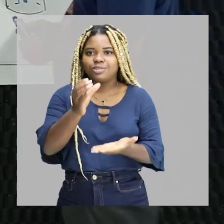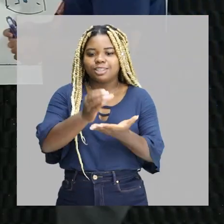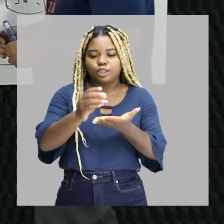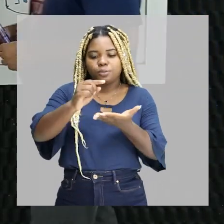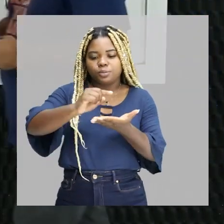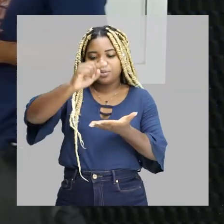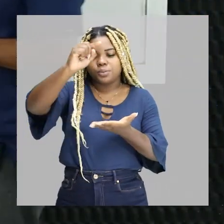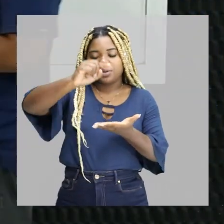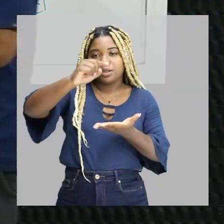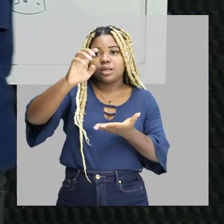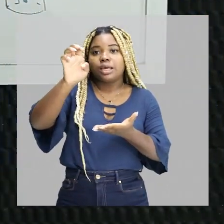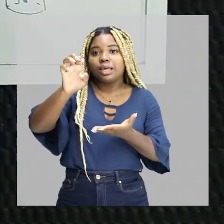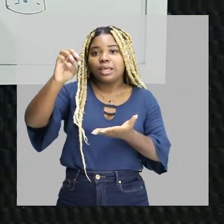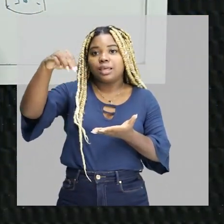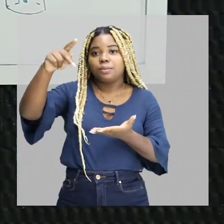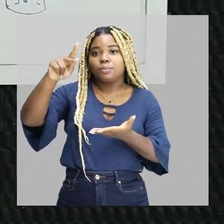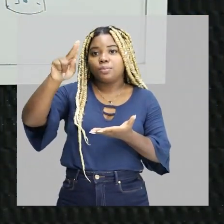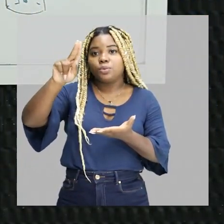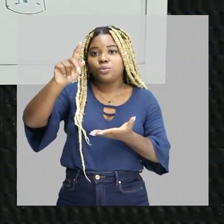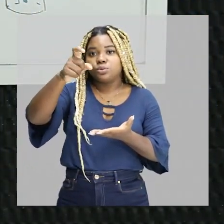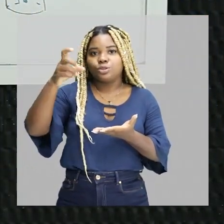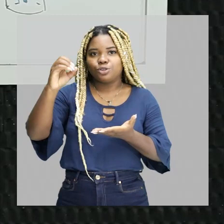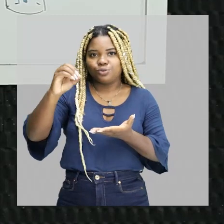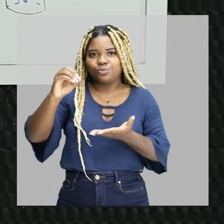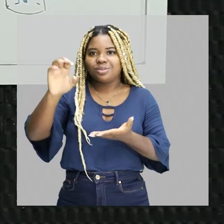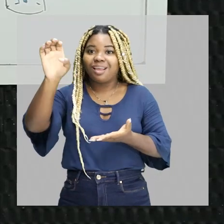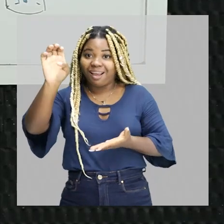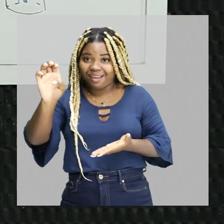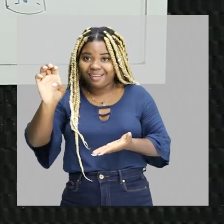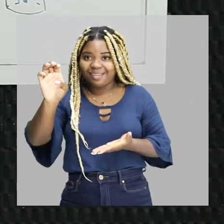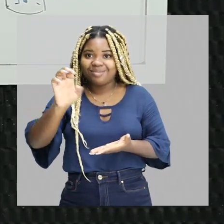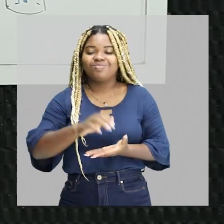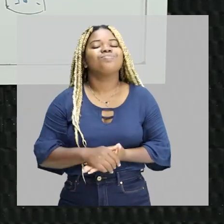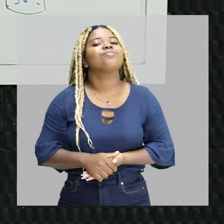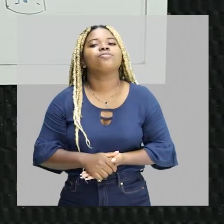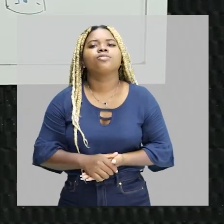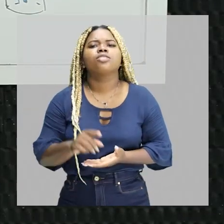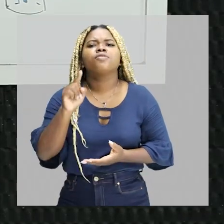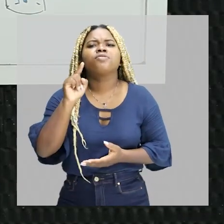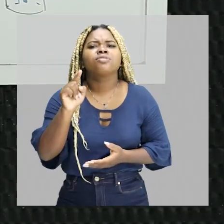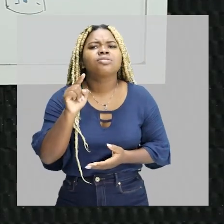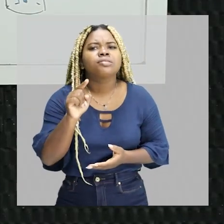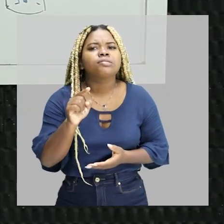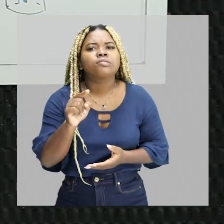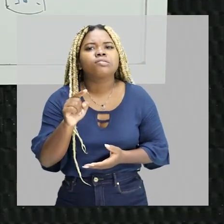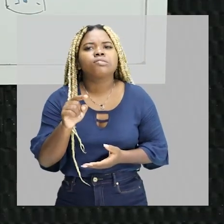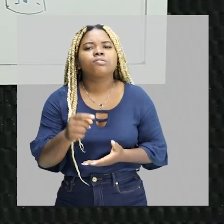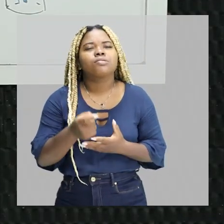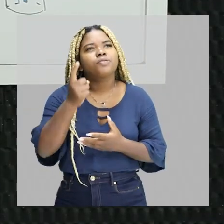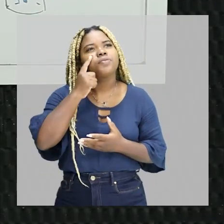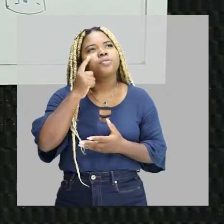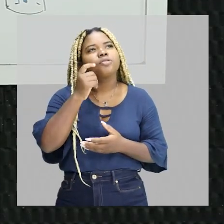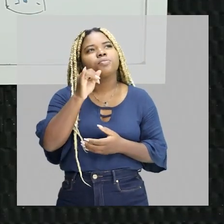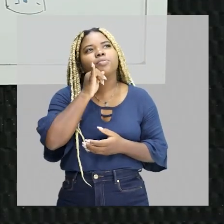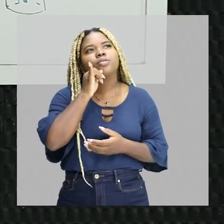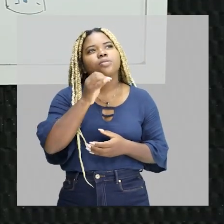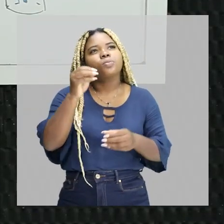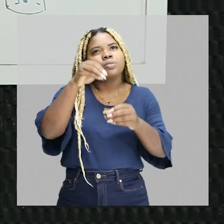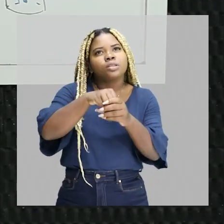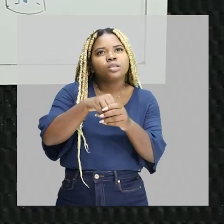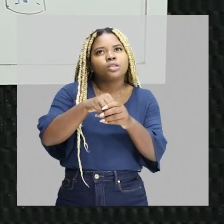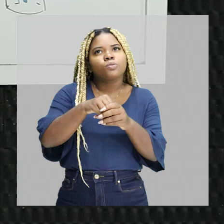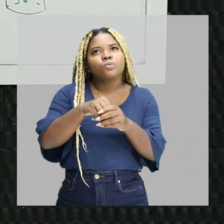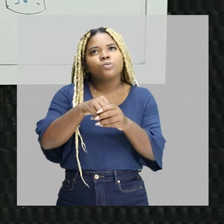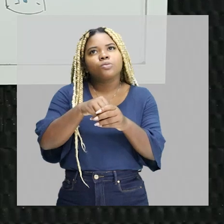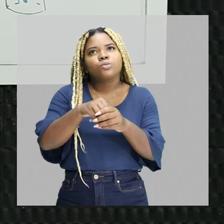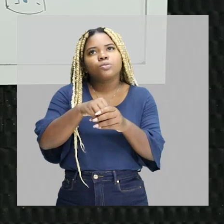de empuxo. Certo? Você já se perguntou, por exemplo, por que quando você está dentro de uma